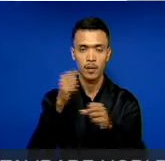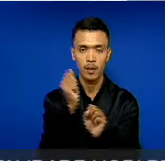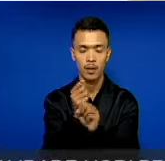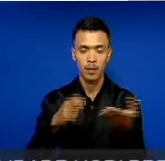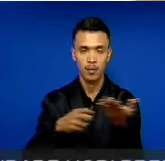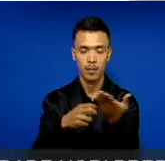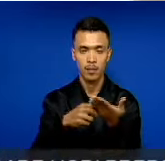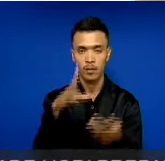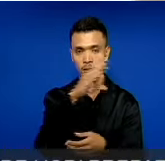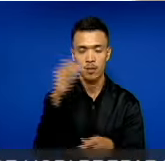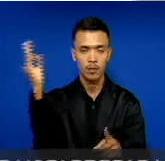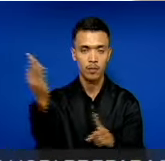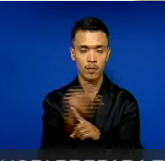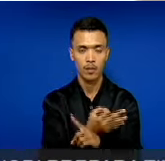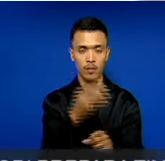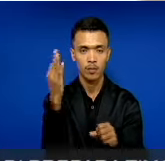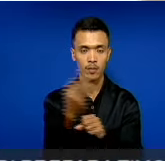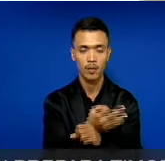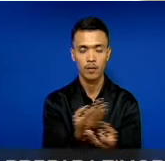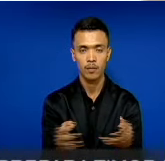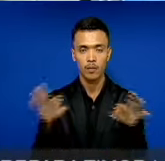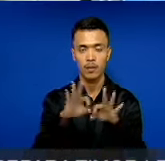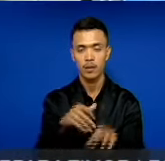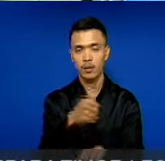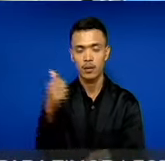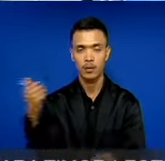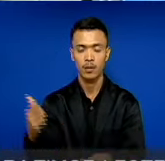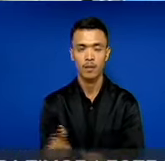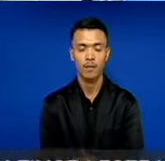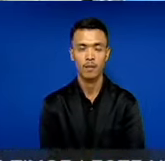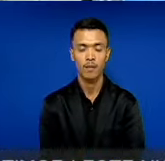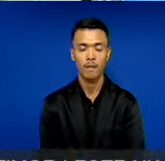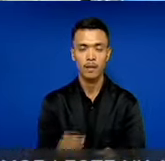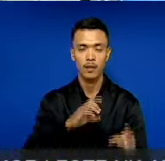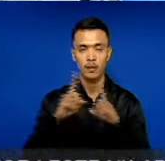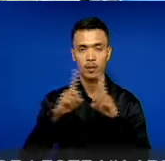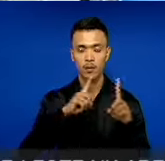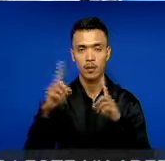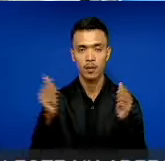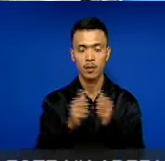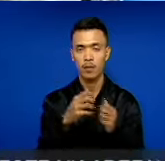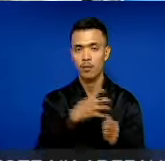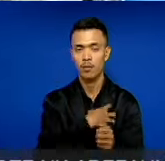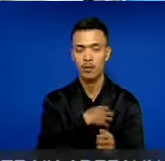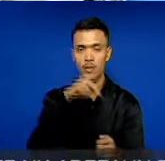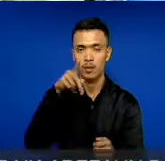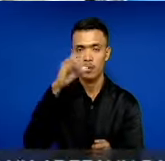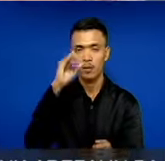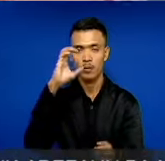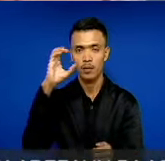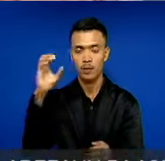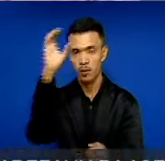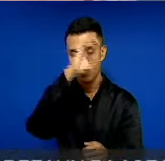no documentos importantes se recelo. Lemos a Inspeção Geral do Estado se coordena com a Polícia Científica e Investigação Criminal